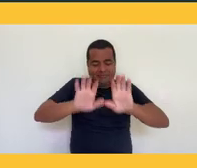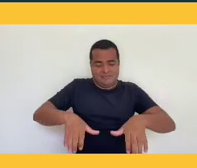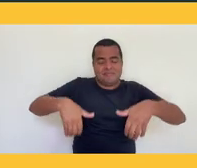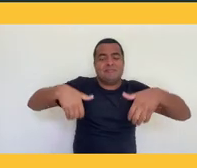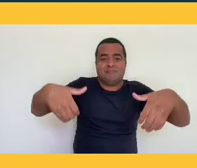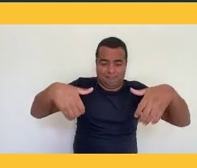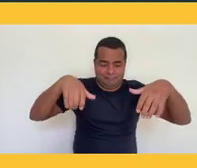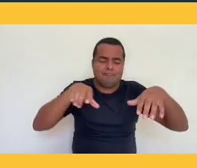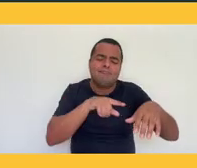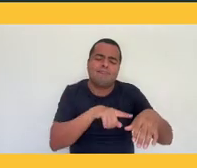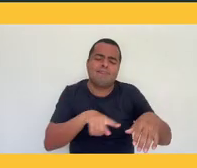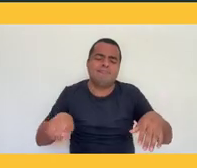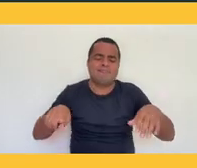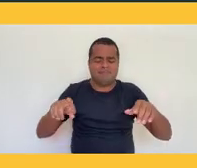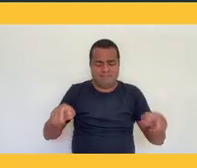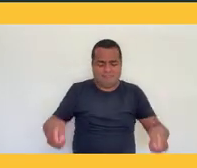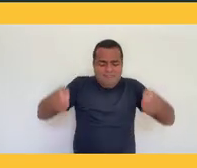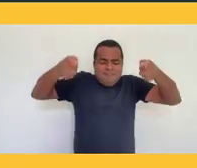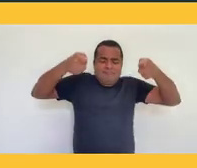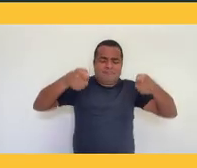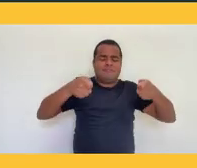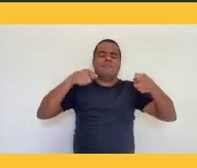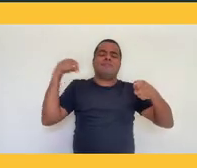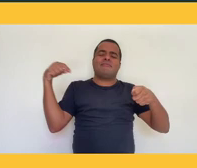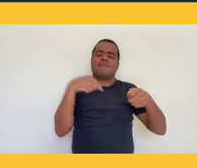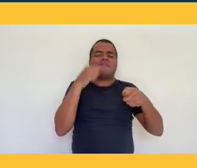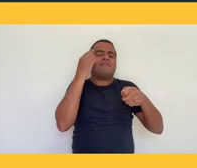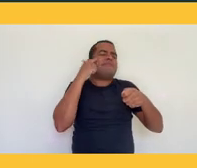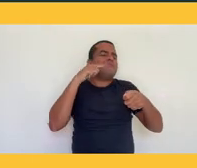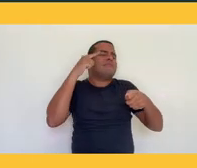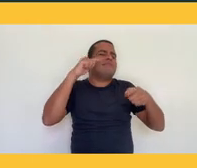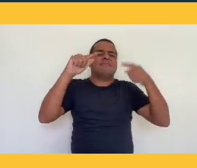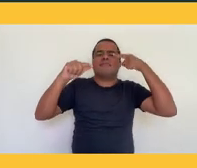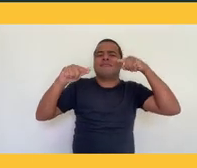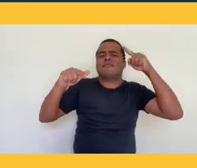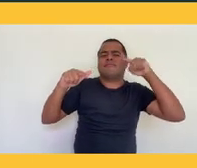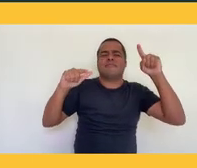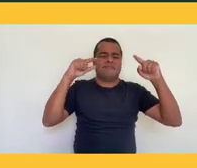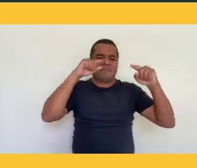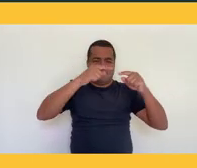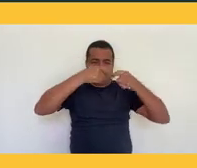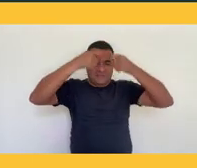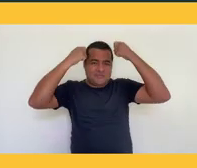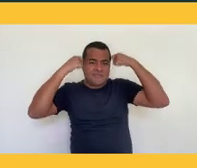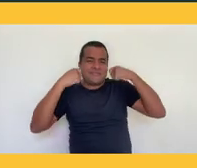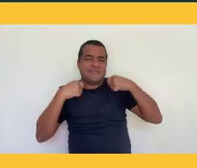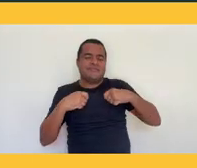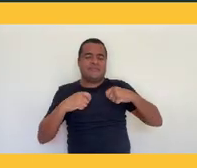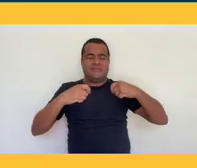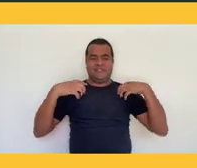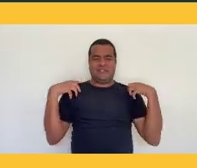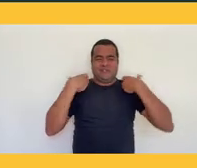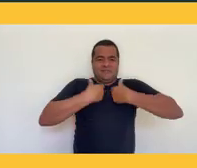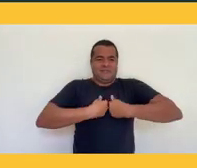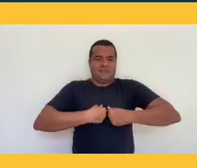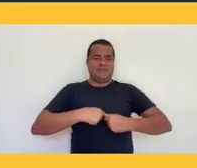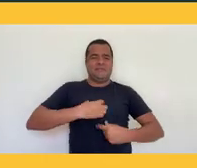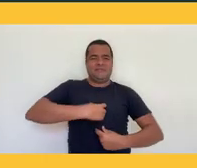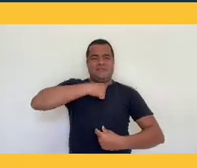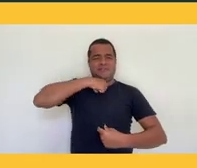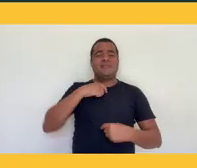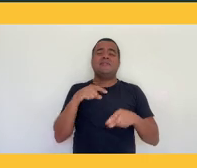uma penteadeira. Cabe nós dois. Cabe até o